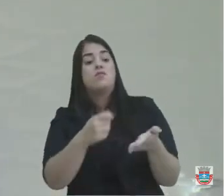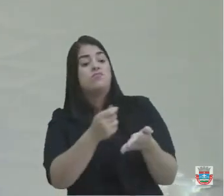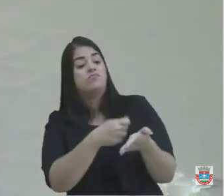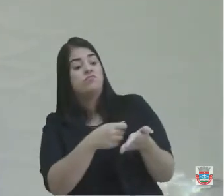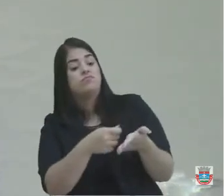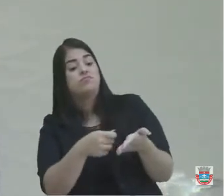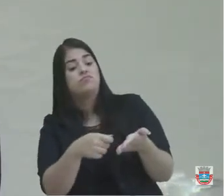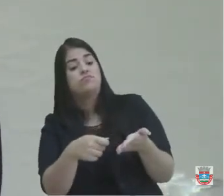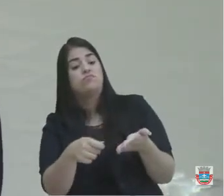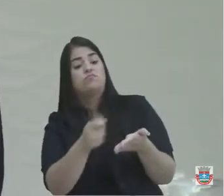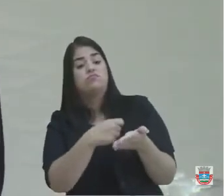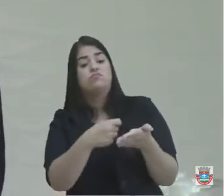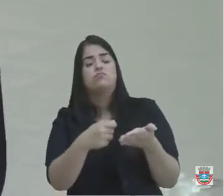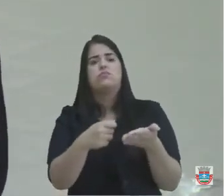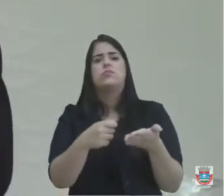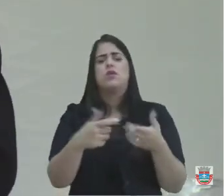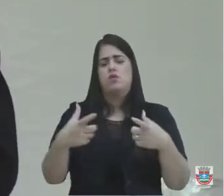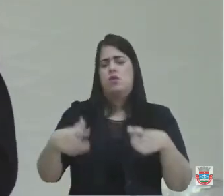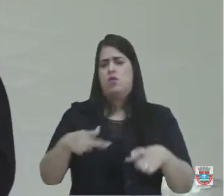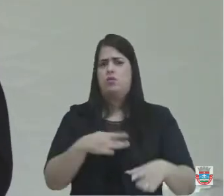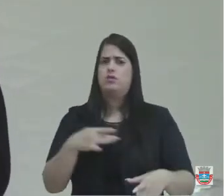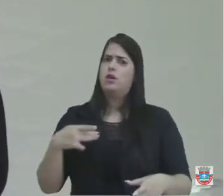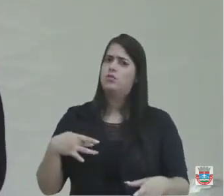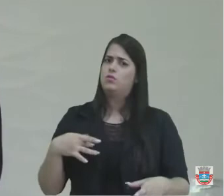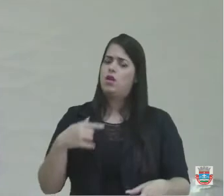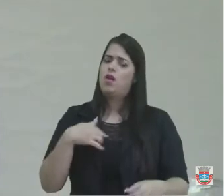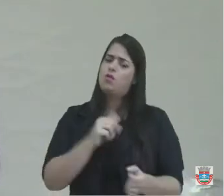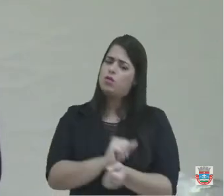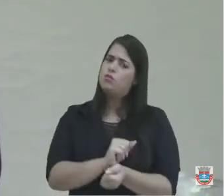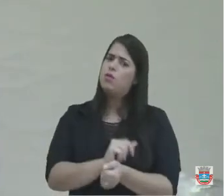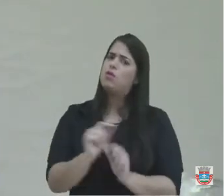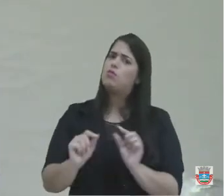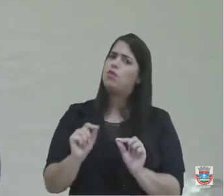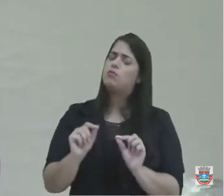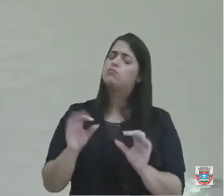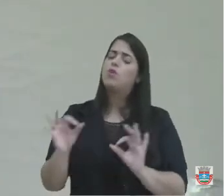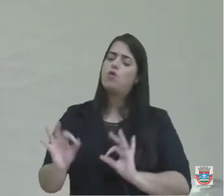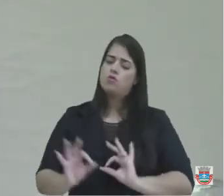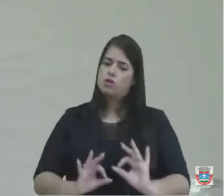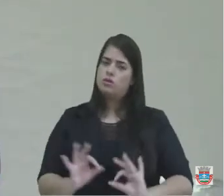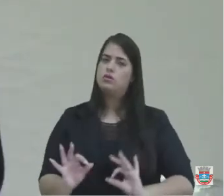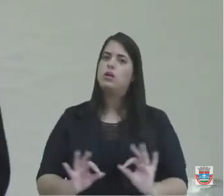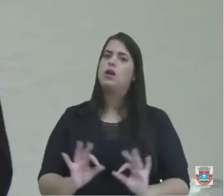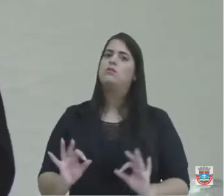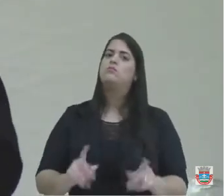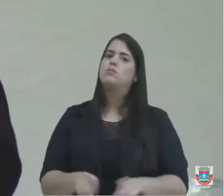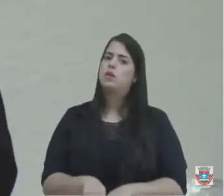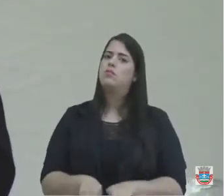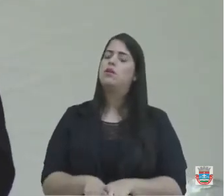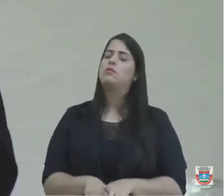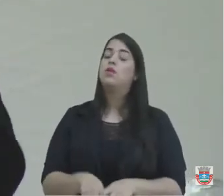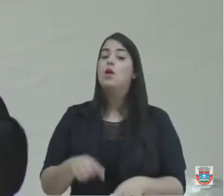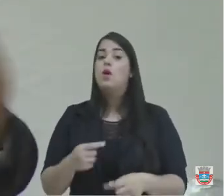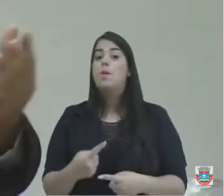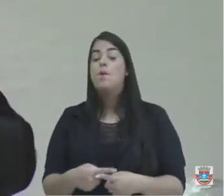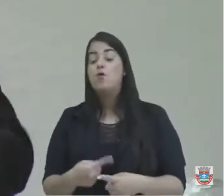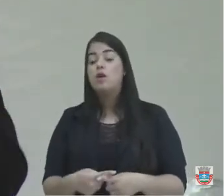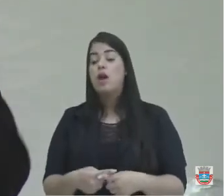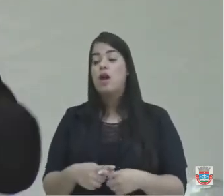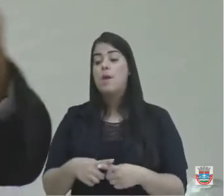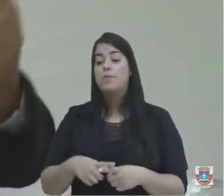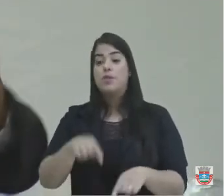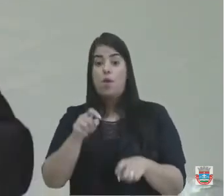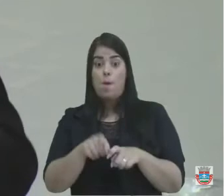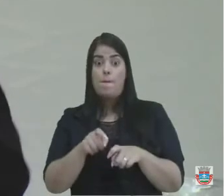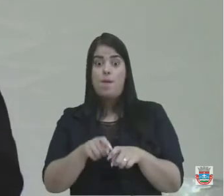para ir no posto de saúde espero que se Organize também essa parte porque o médico precisa tá aí